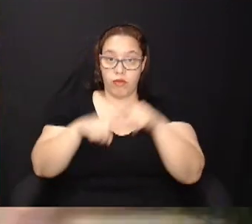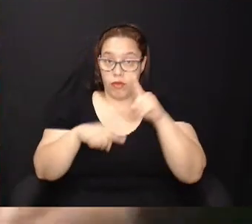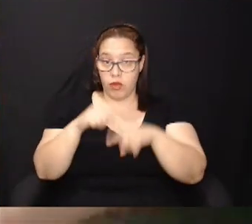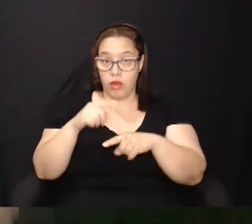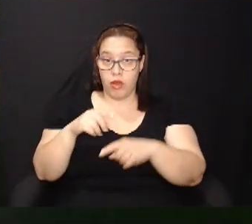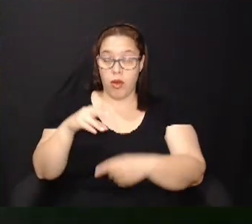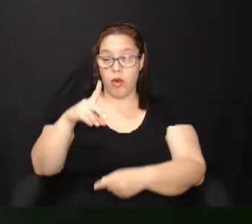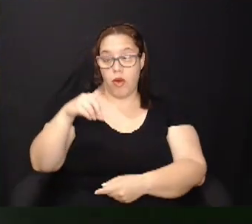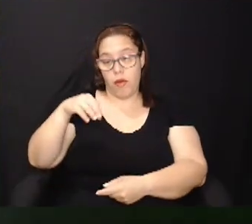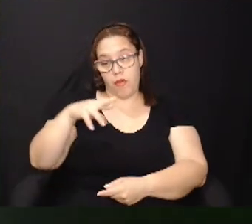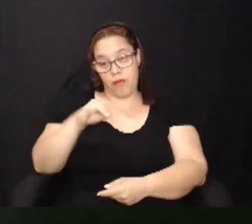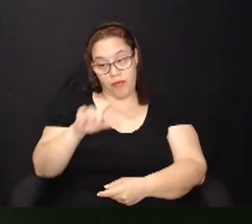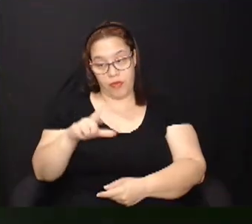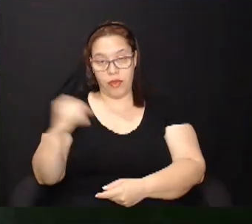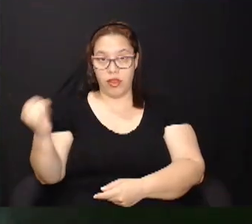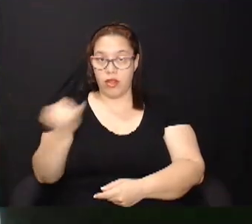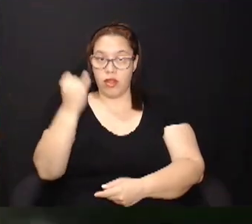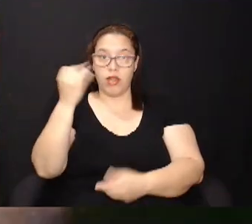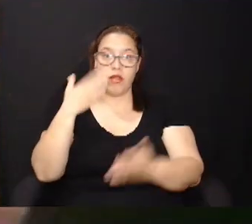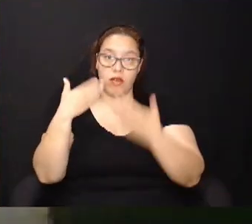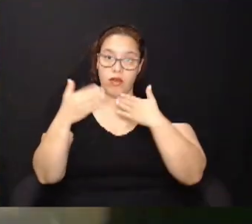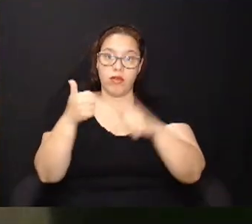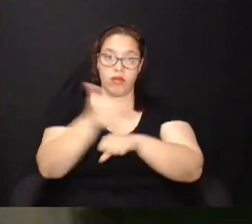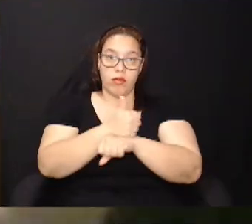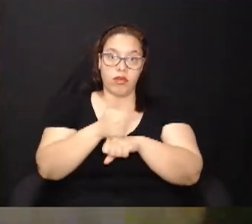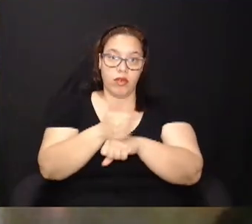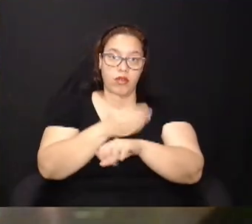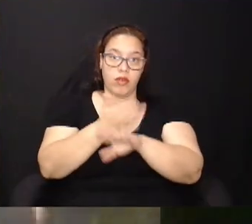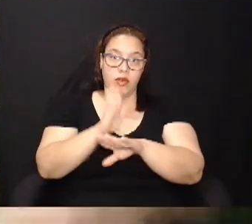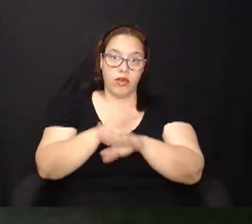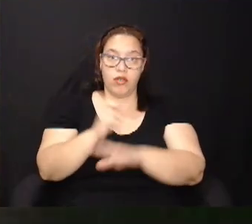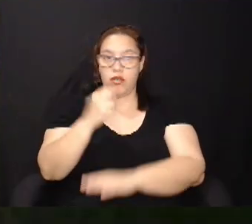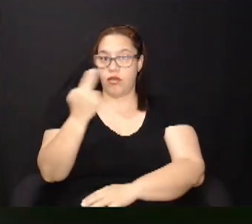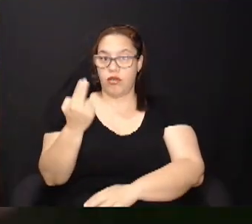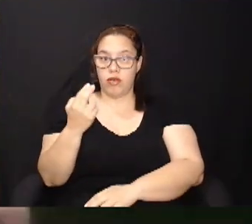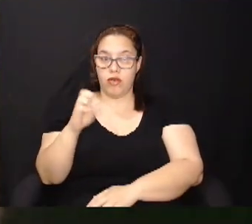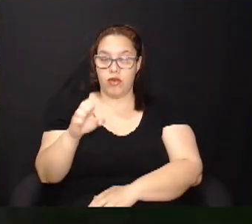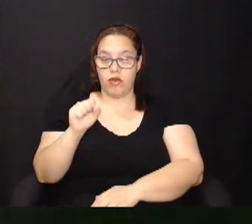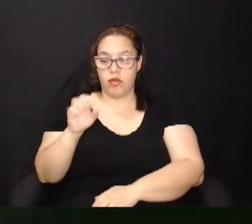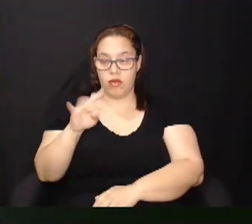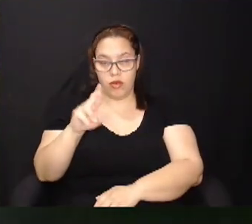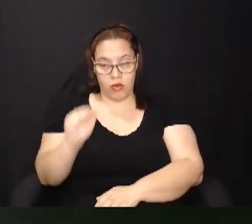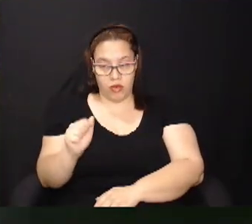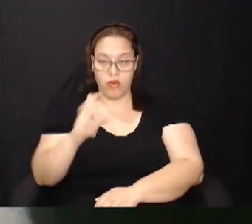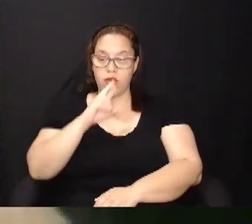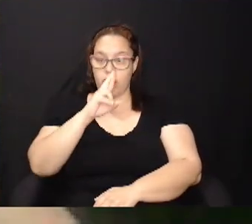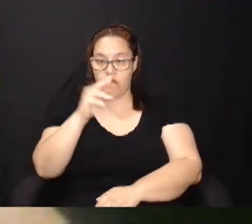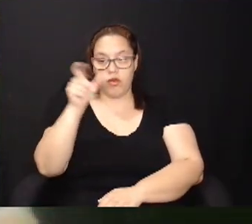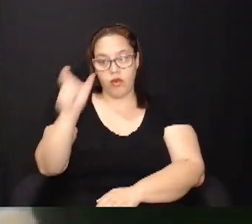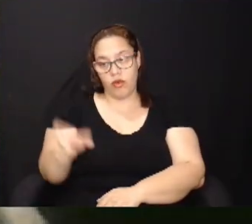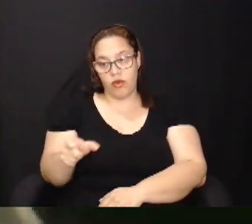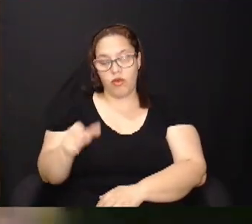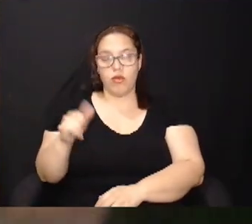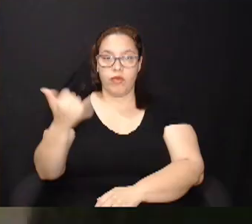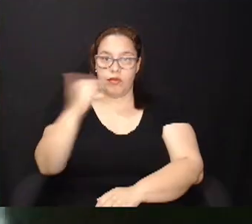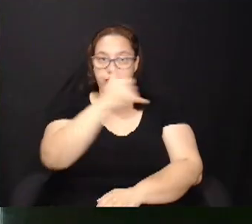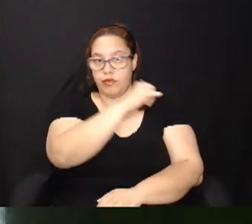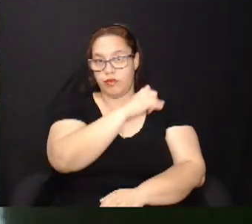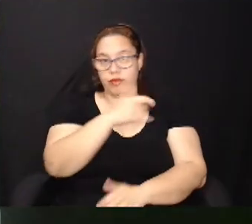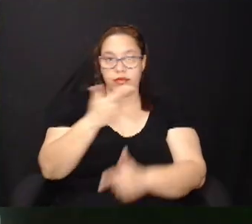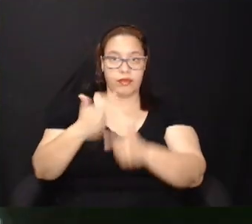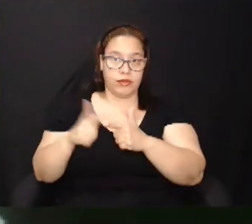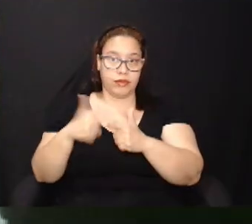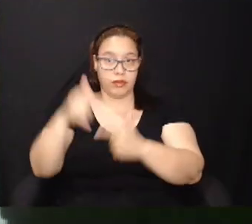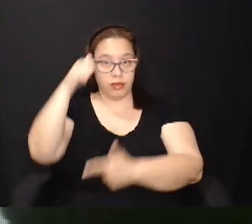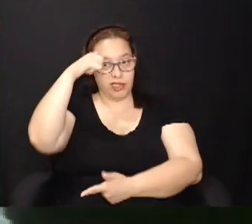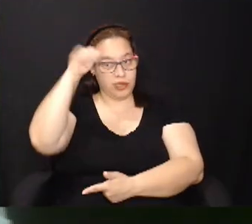muito importante conversar com um profissional capacitado, ou então até extrajudicialmente pode resolver para a pessoa. Muitas companhias, para evitar problema, para evitar processo,